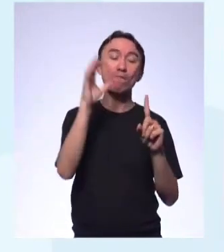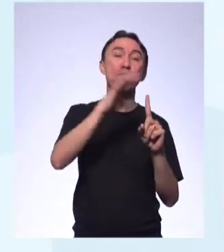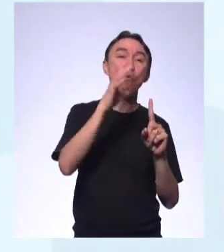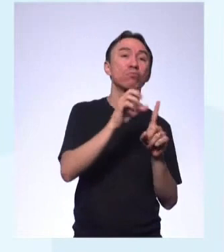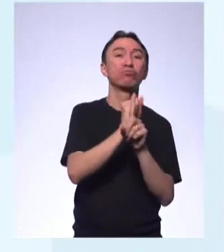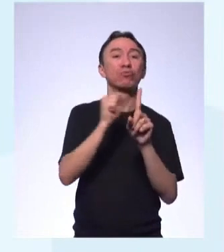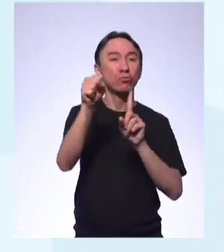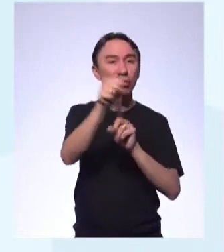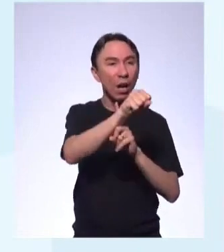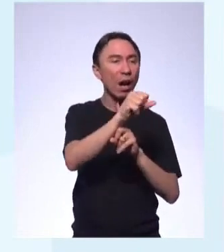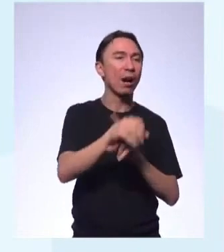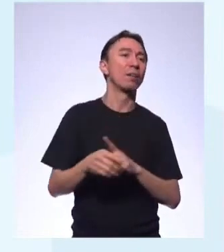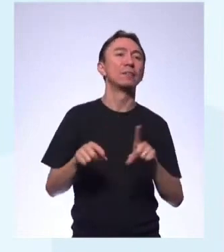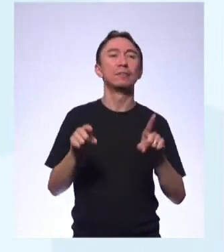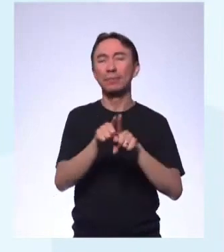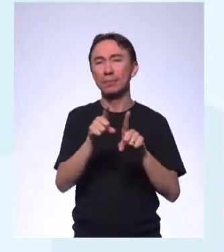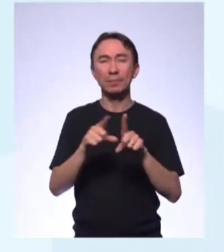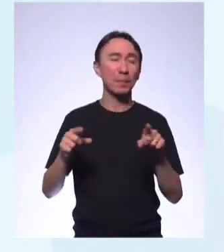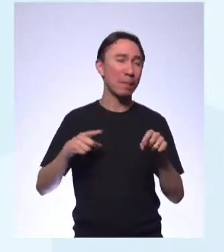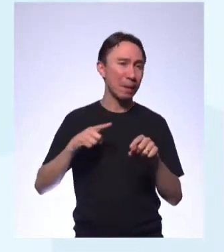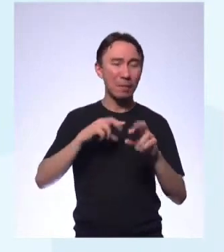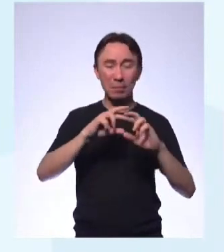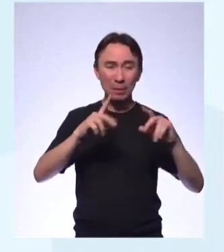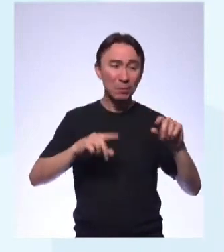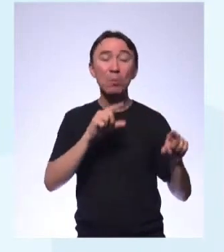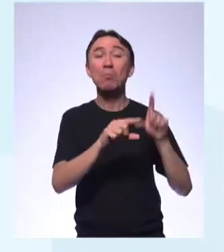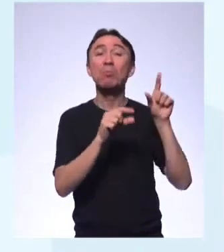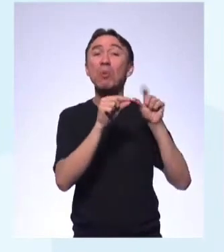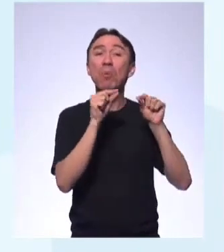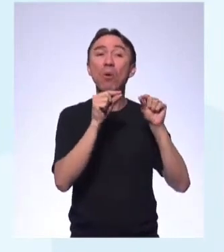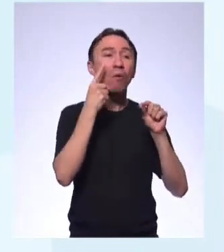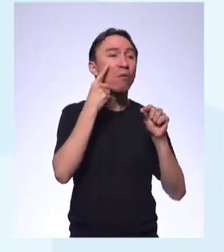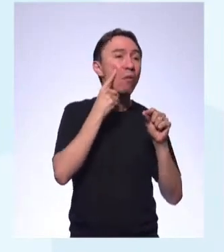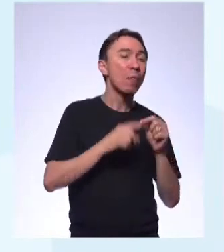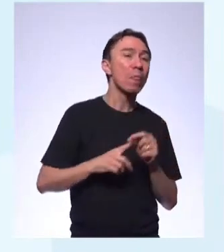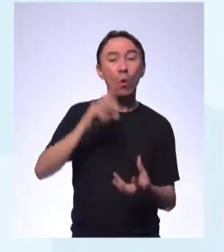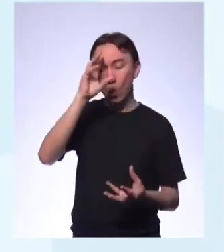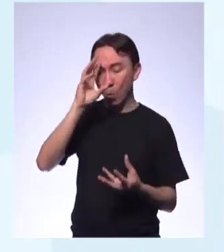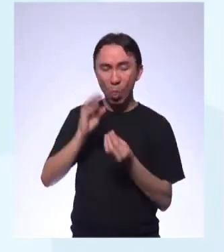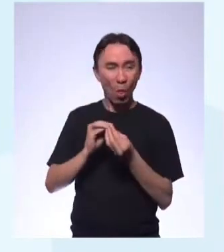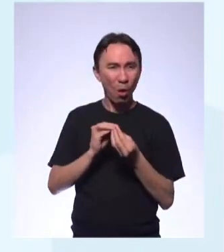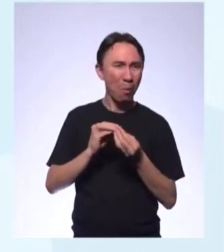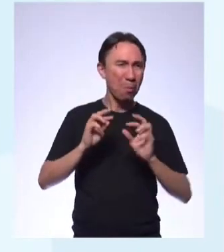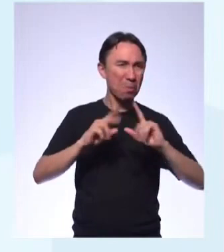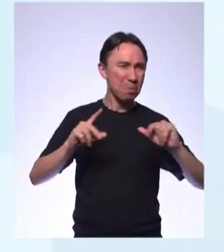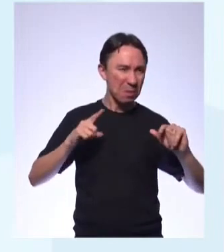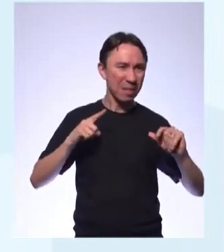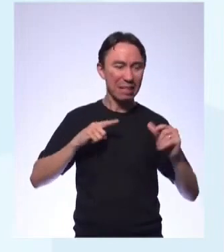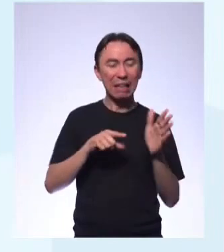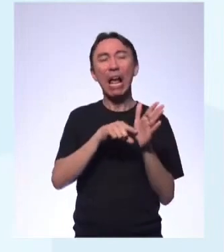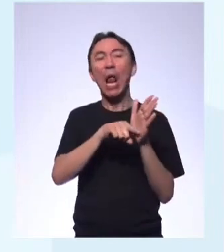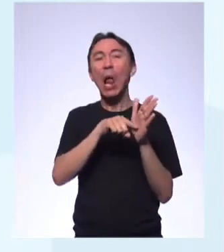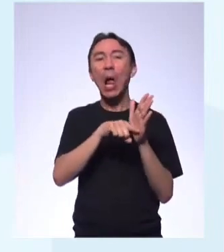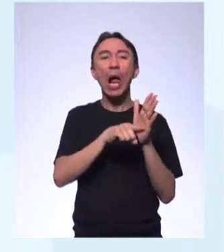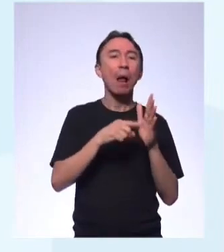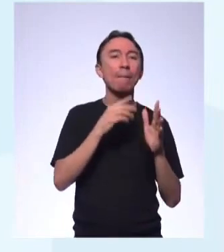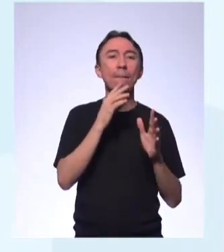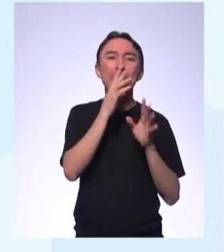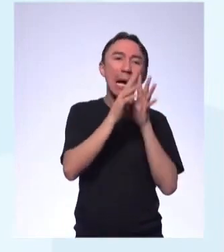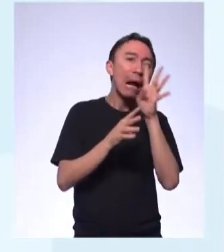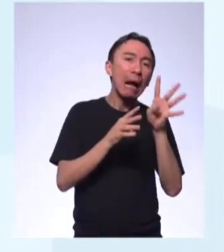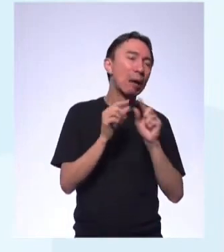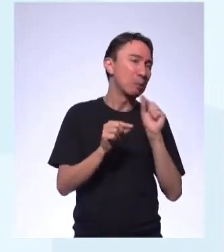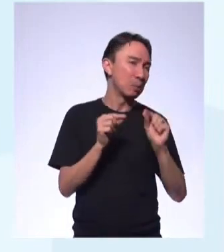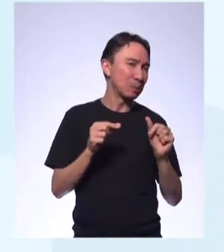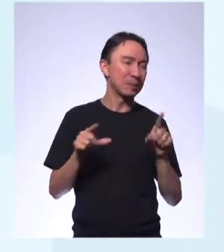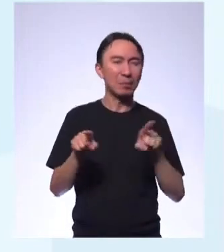sociais. Escolha e analise um fragmento, se quiser, a conclusão, análise crítica da obra e as referências bibliográficas. E